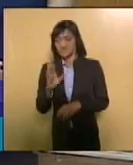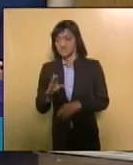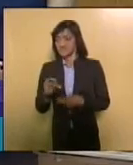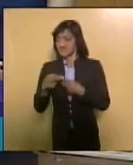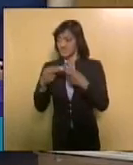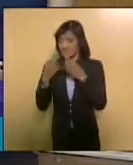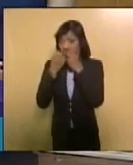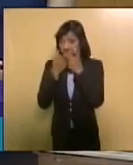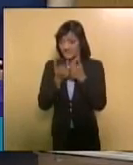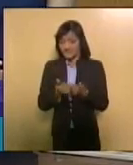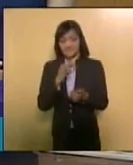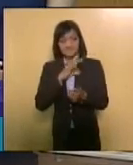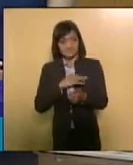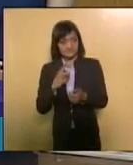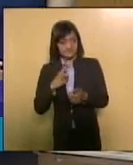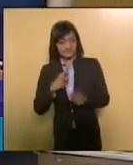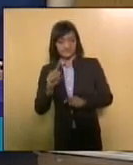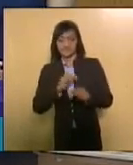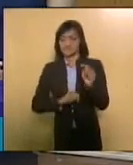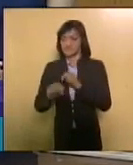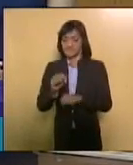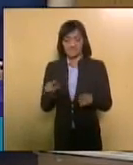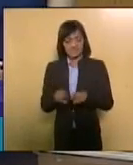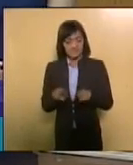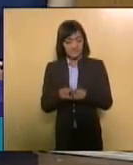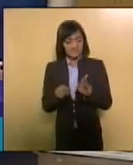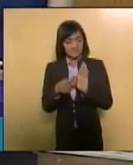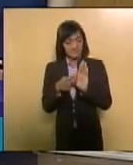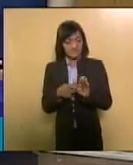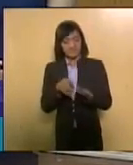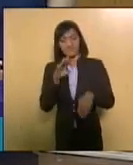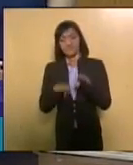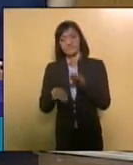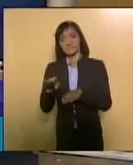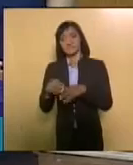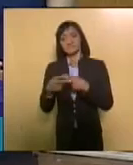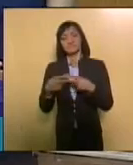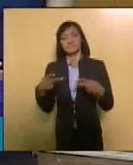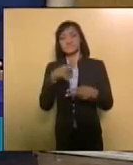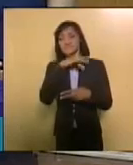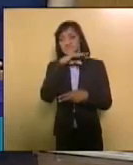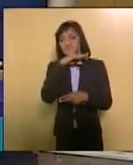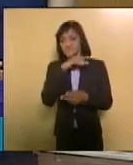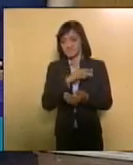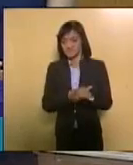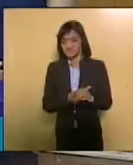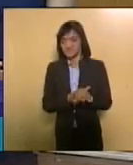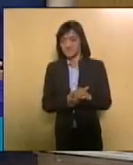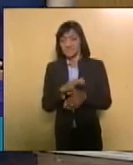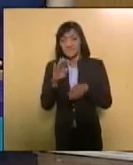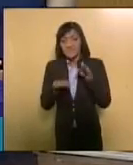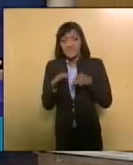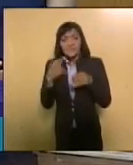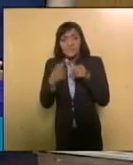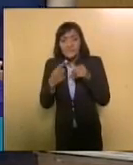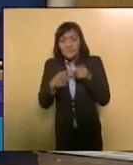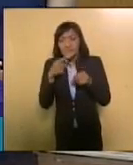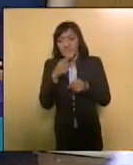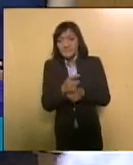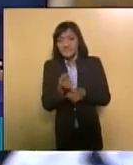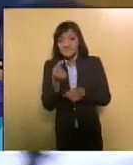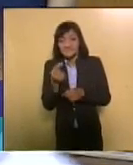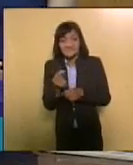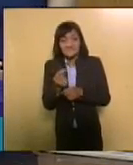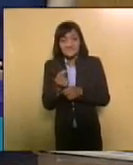boas que a renda traz que a economia de mercado traz muitas vezes vem as coisas ruins muitas vezes naquela cidadezinha pequena onde o dinheiro não